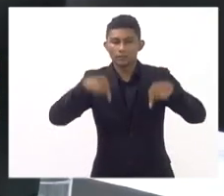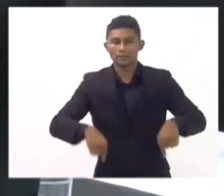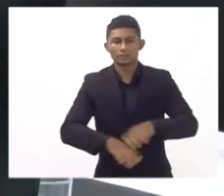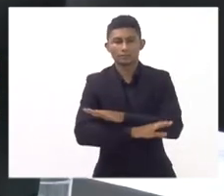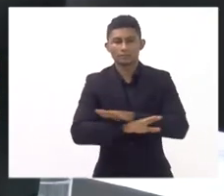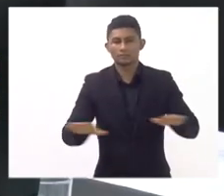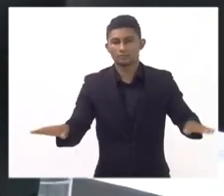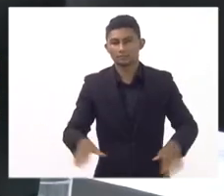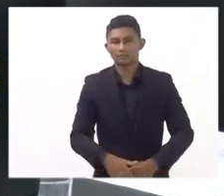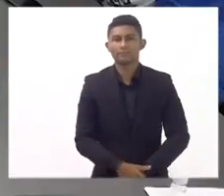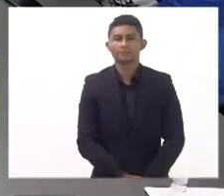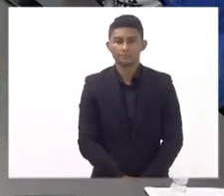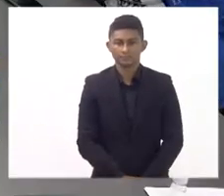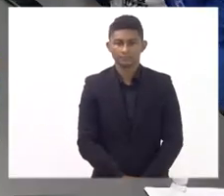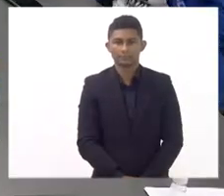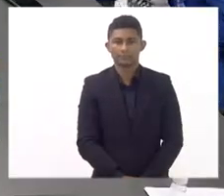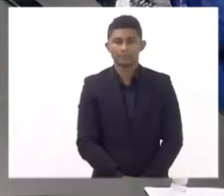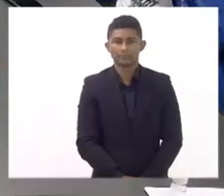nossa audiência pública.